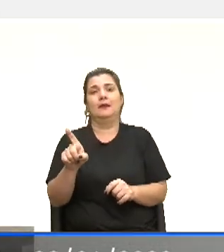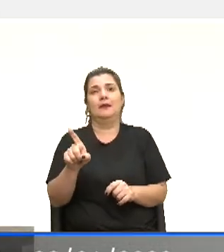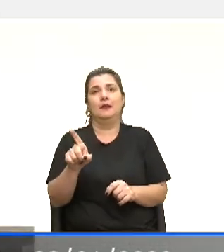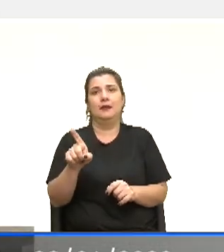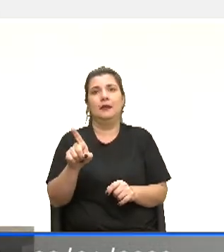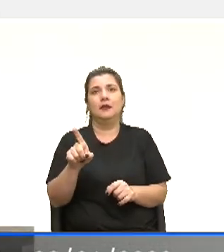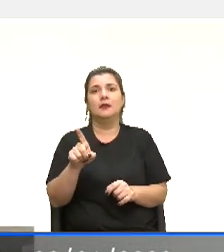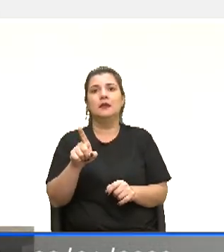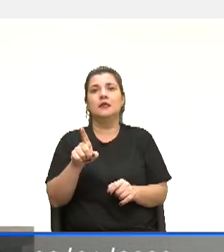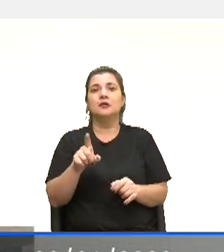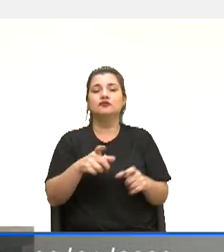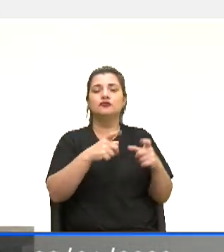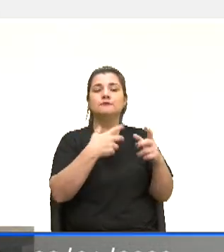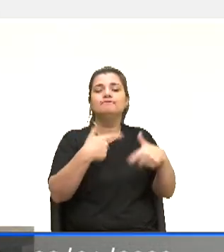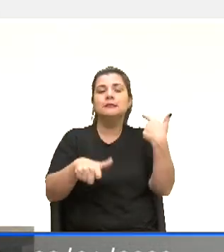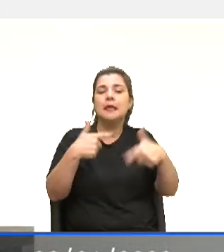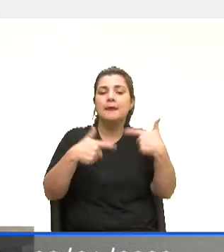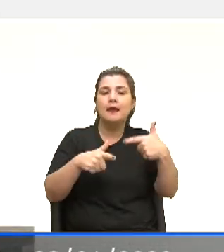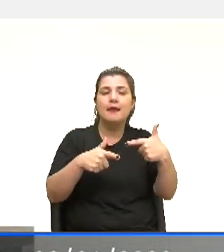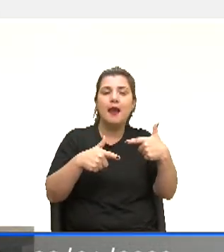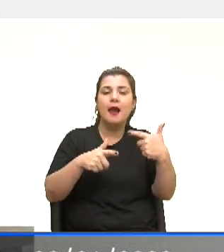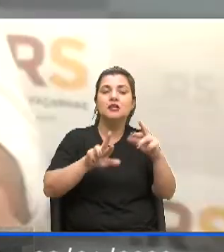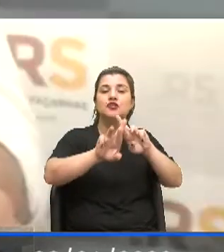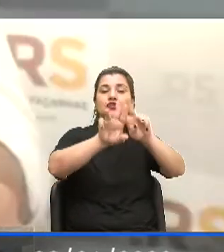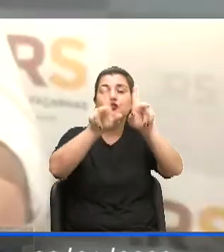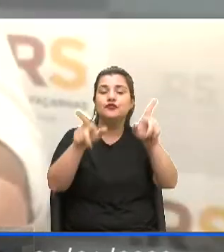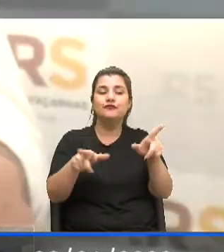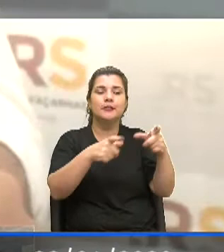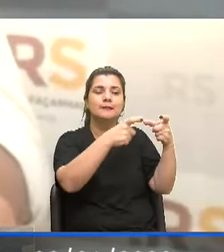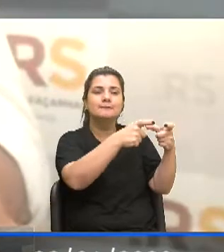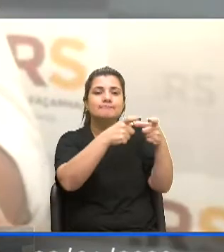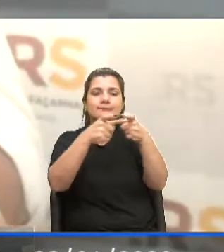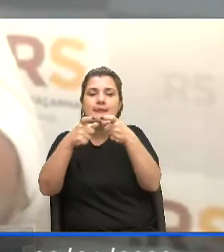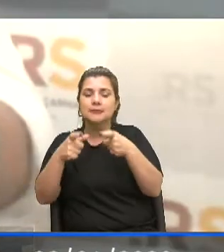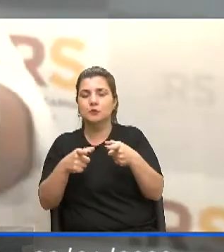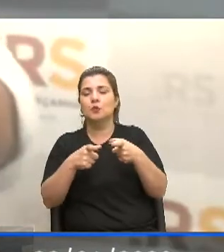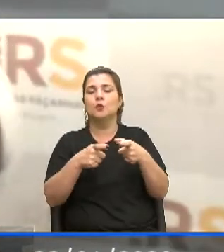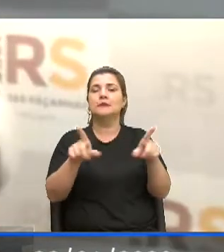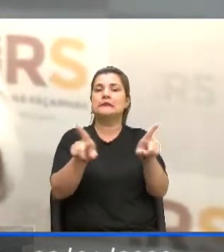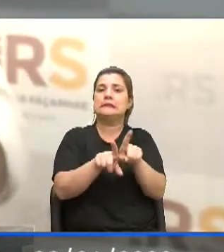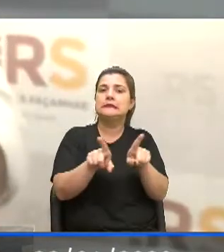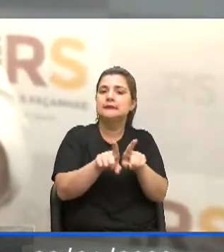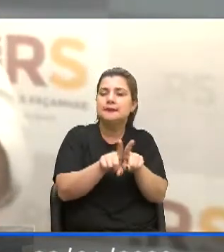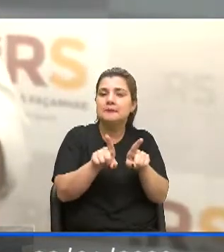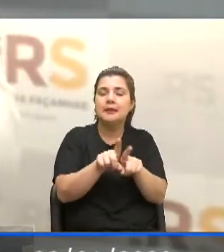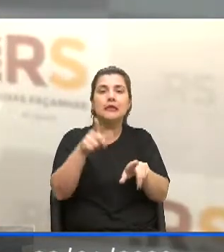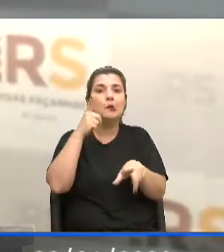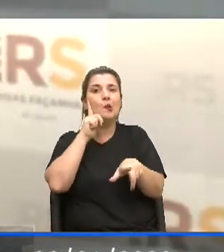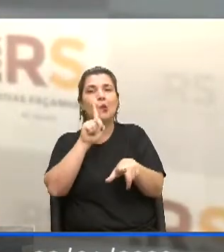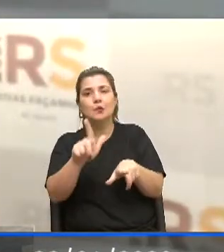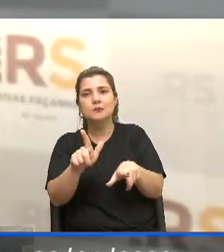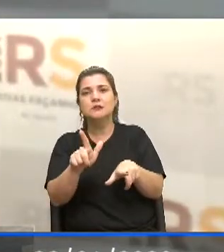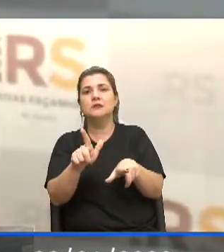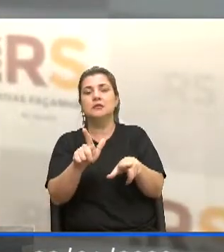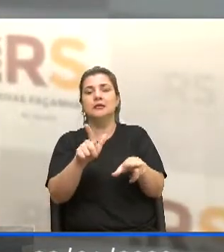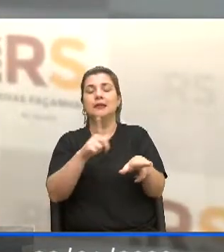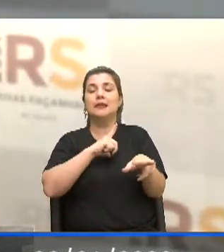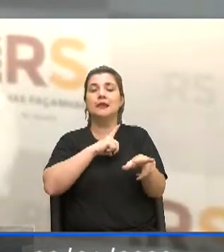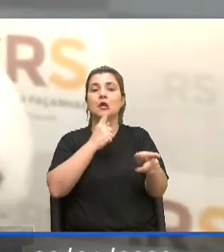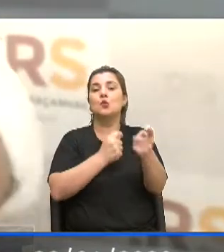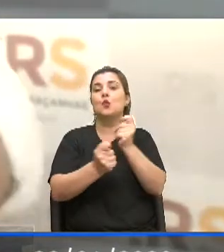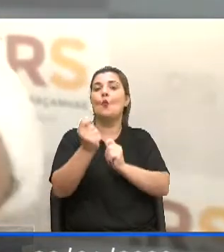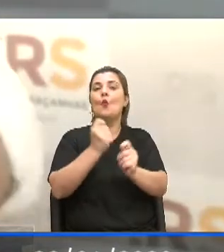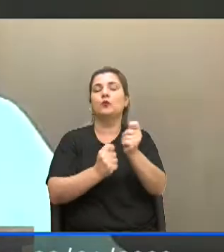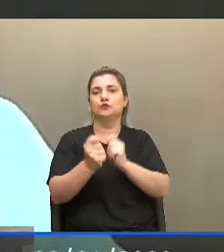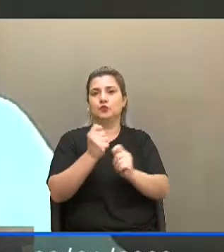em diferentes setores, é uma ideia de que a gente possa promover a prevenção e o controle... Só um minutinho, doutor